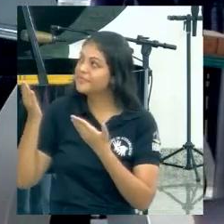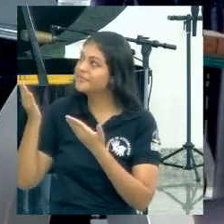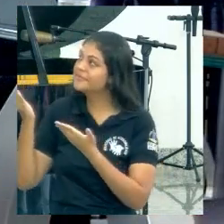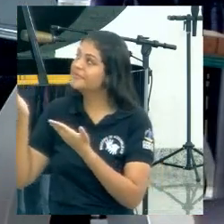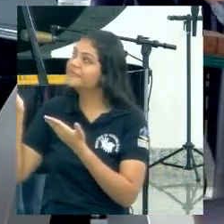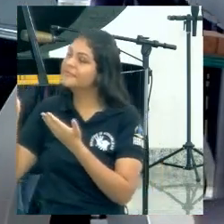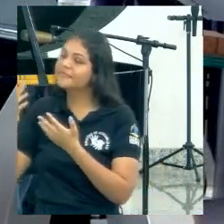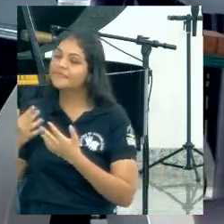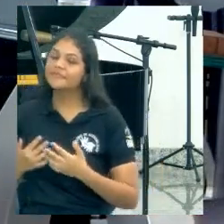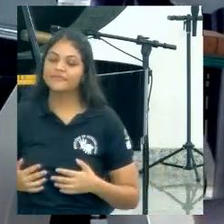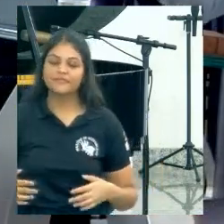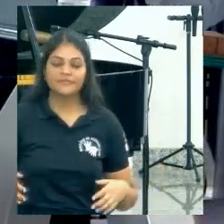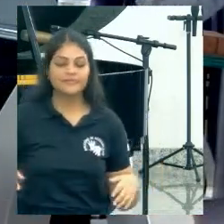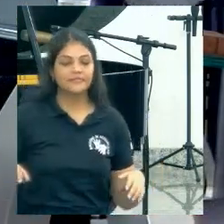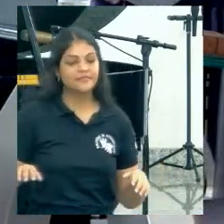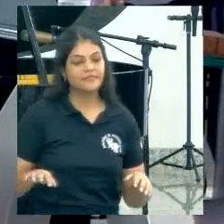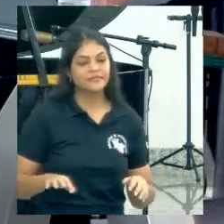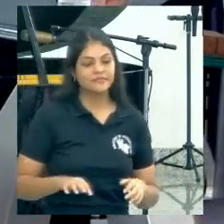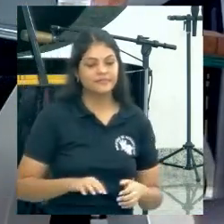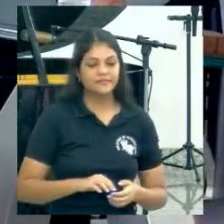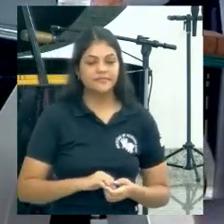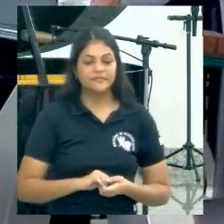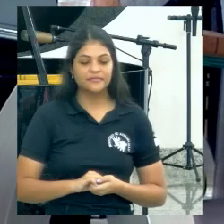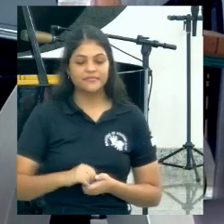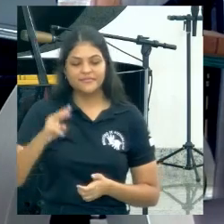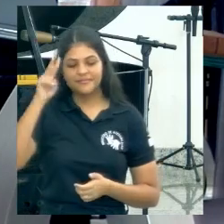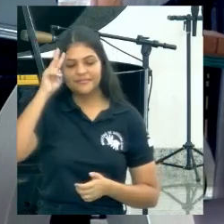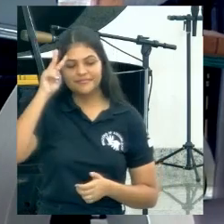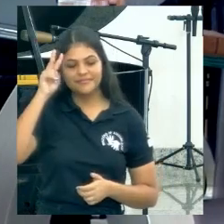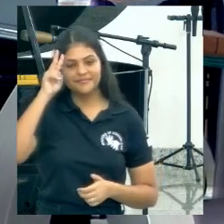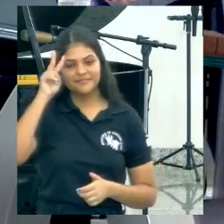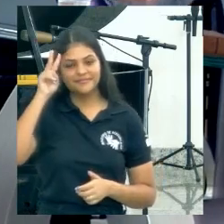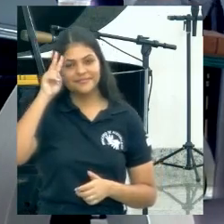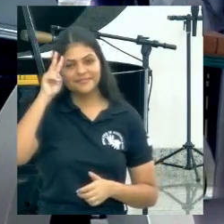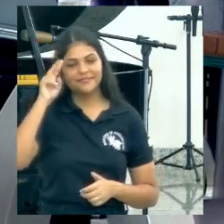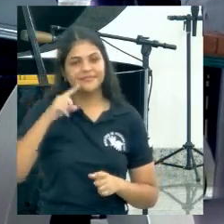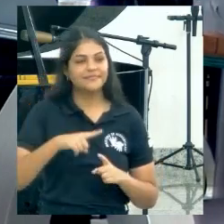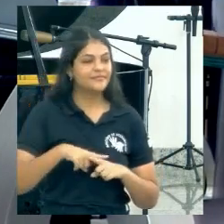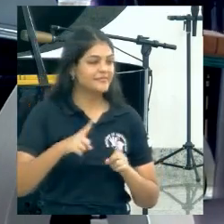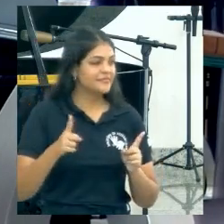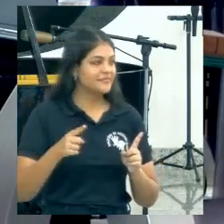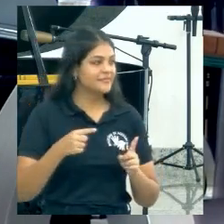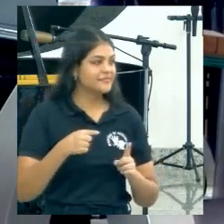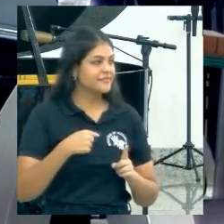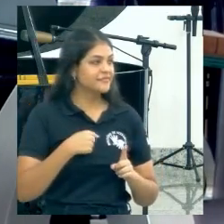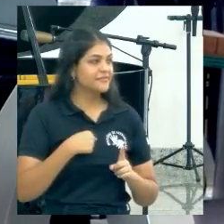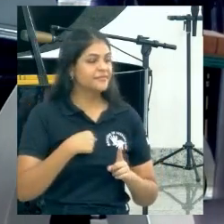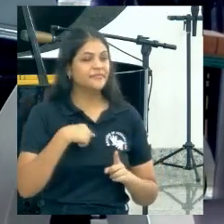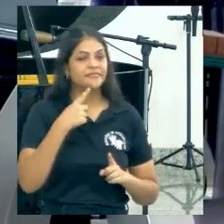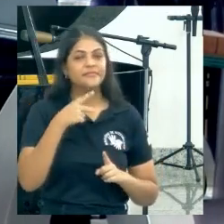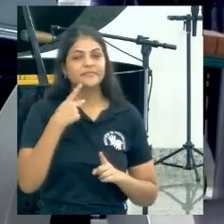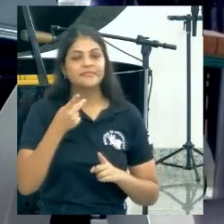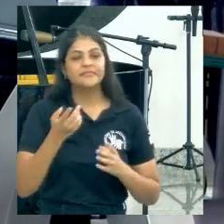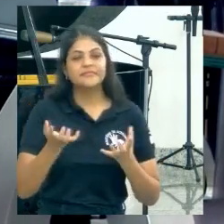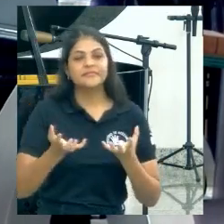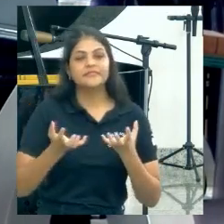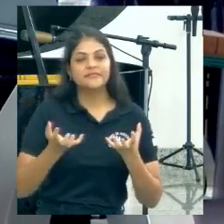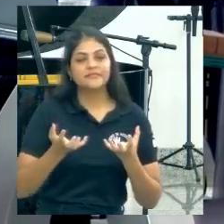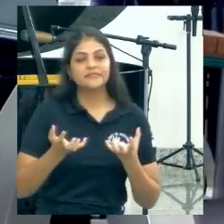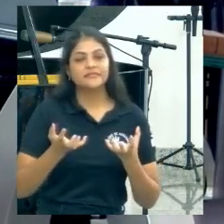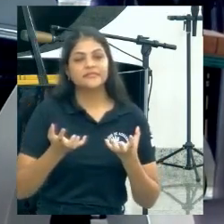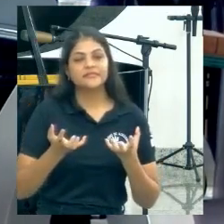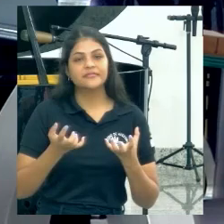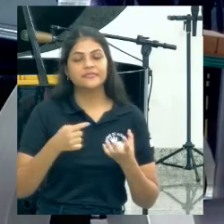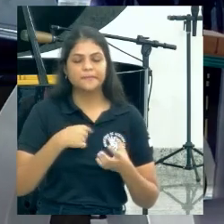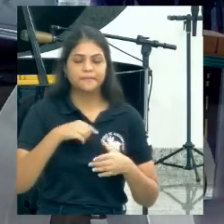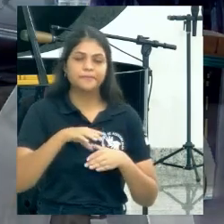Deus. Eu ia contar essa história, mas eu disse a Cláudia que não, que eu queria ouvi-la contar,